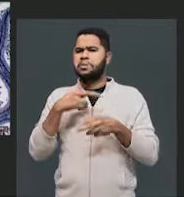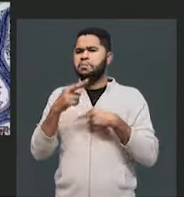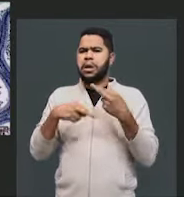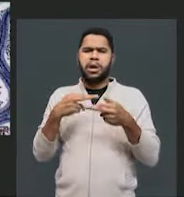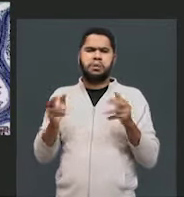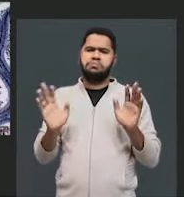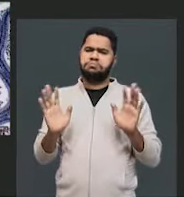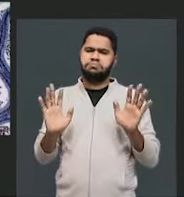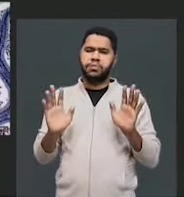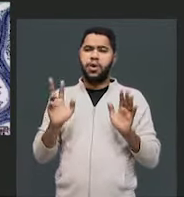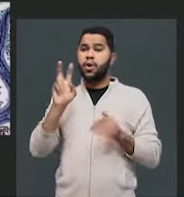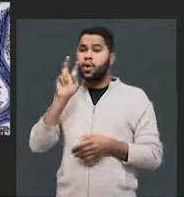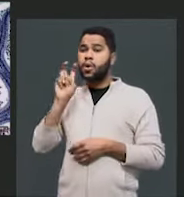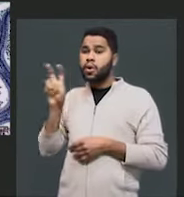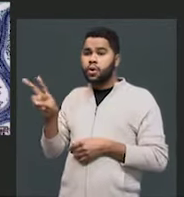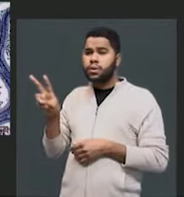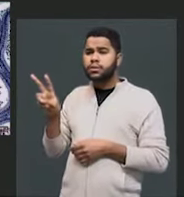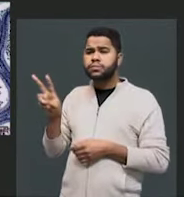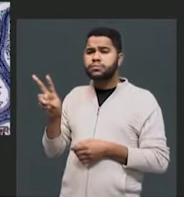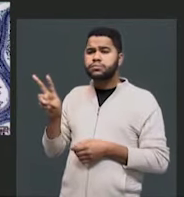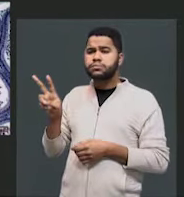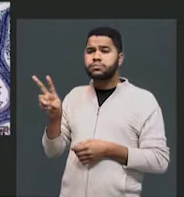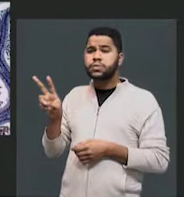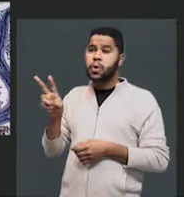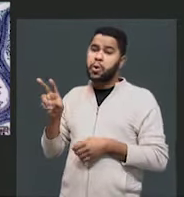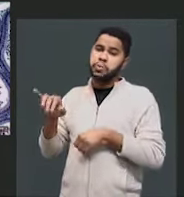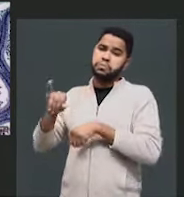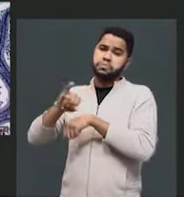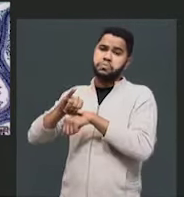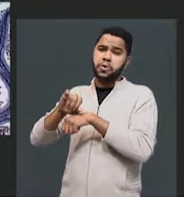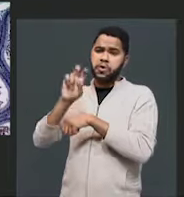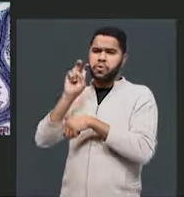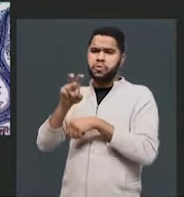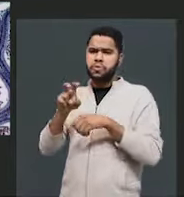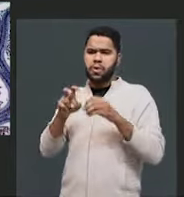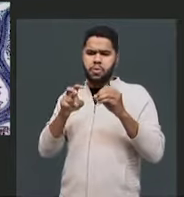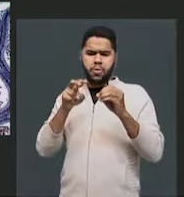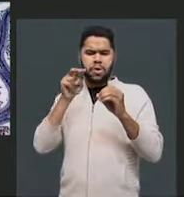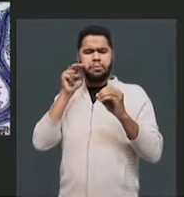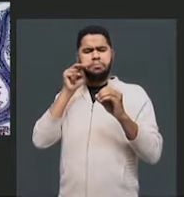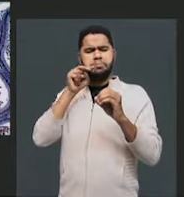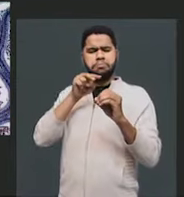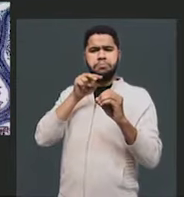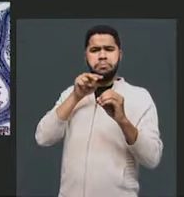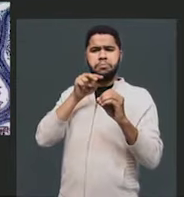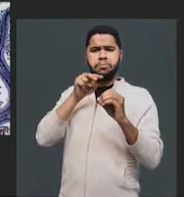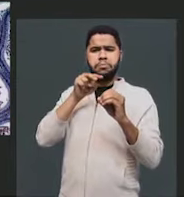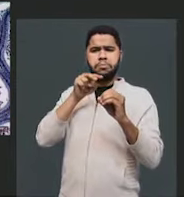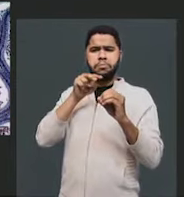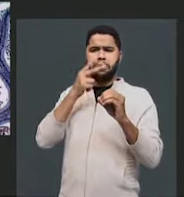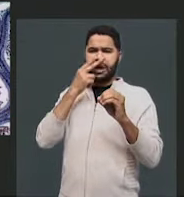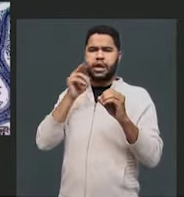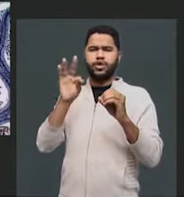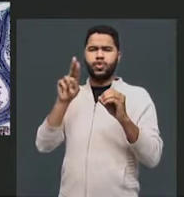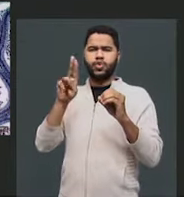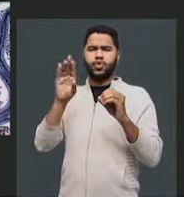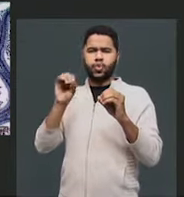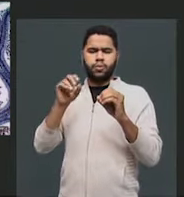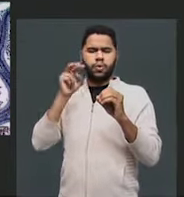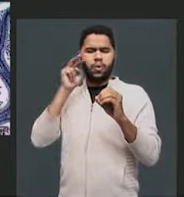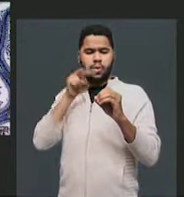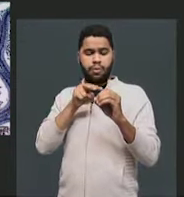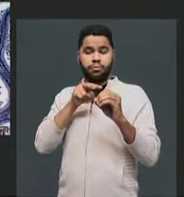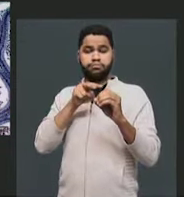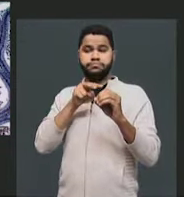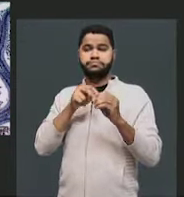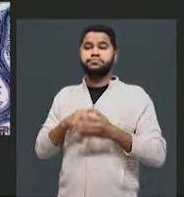seja. Você está olhando assim, ó, ou então de cima, você vê um buraco, que é a luz do tubo. Então, olha só, aqui